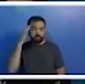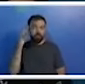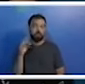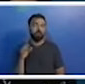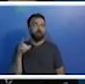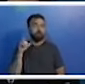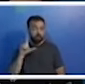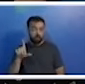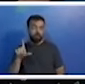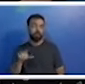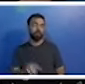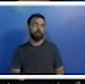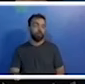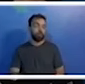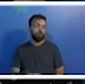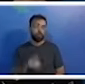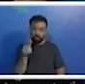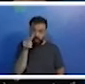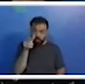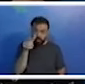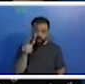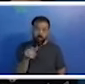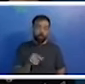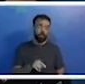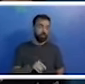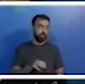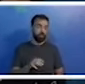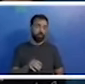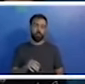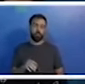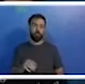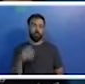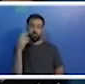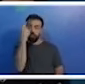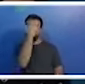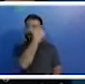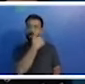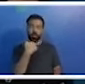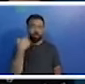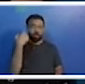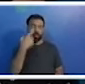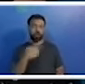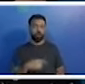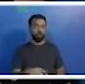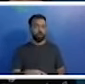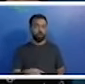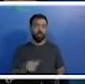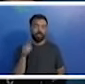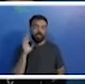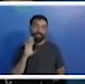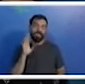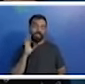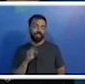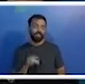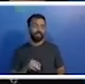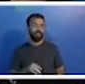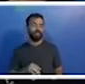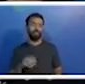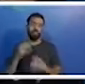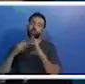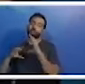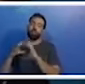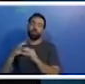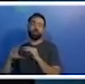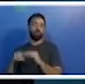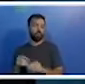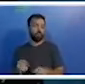que a pessoa está dizendo apenas pelos gestos apenas pelas e pressões dela isso é muito legal porque também é um meio de